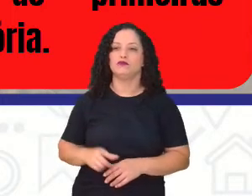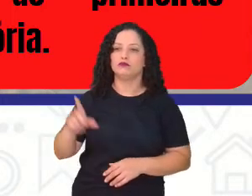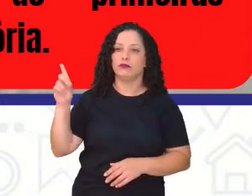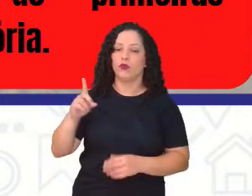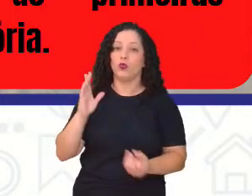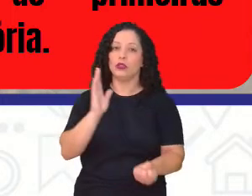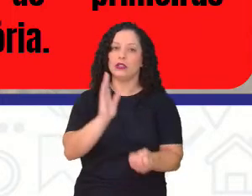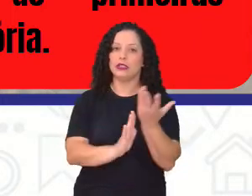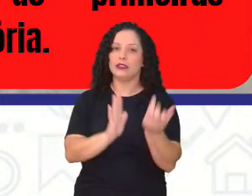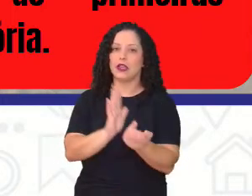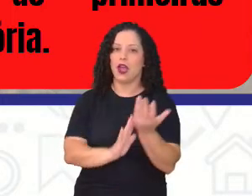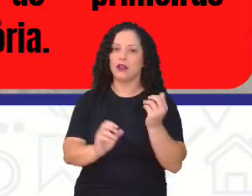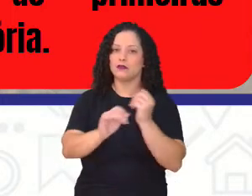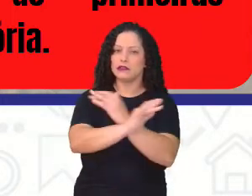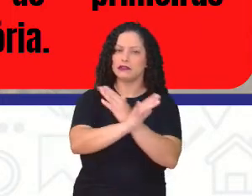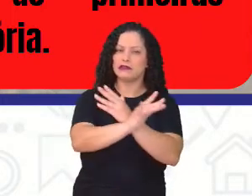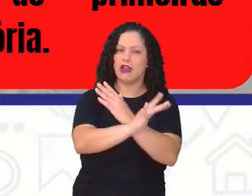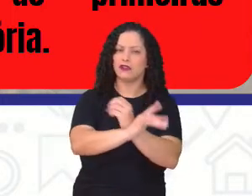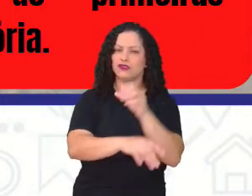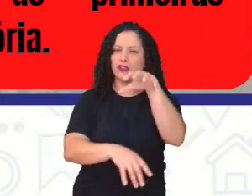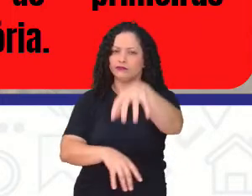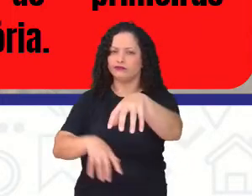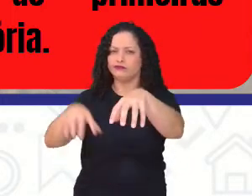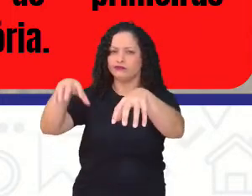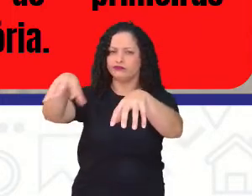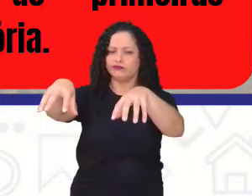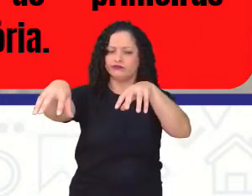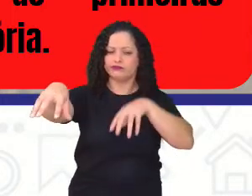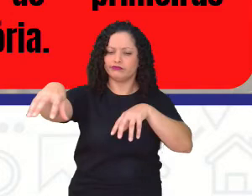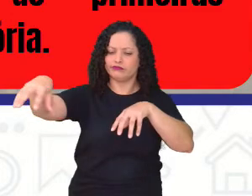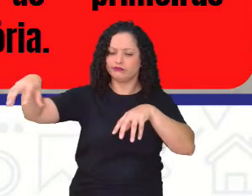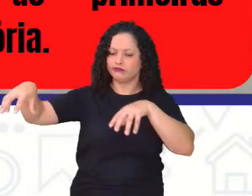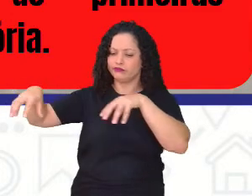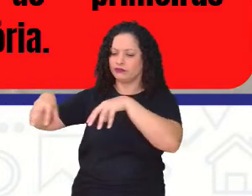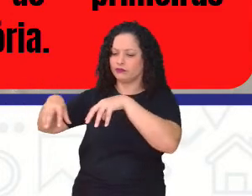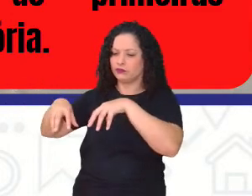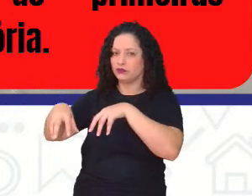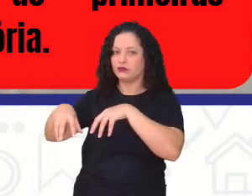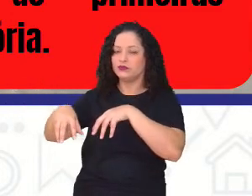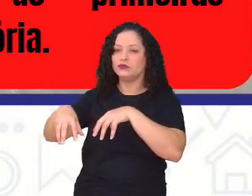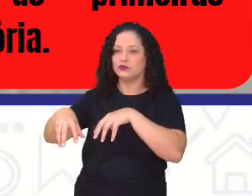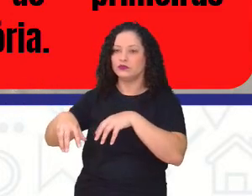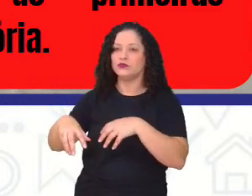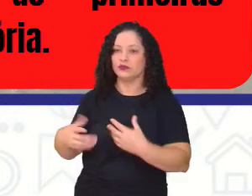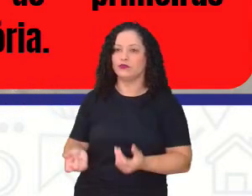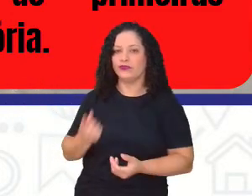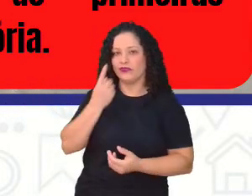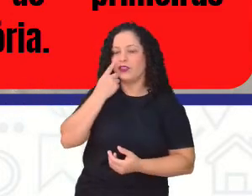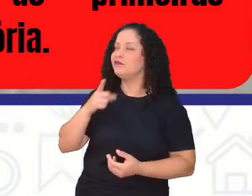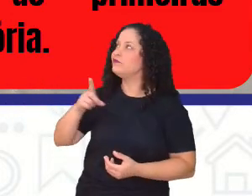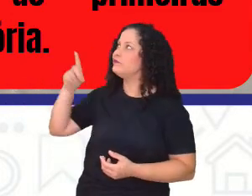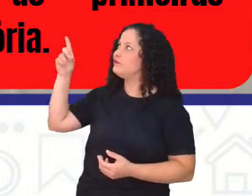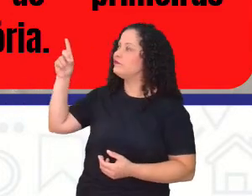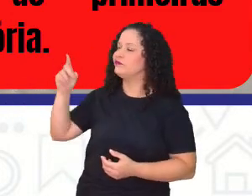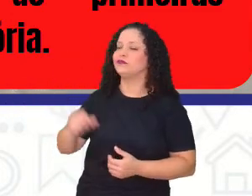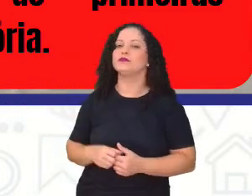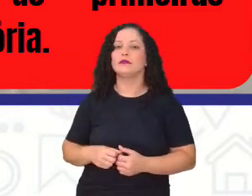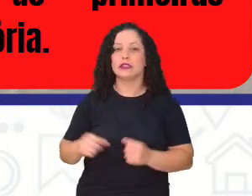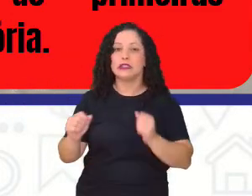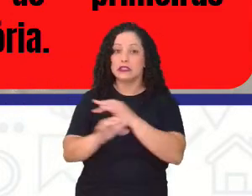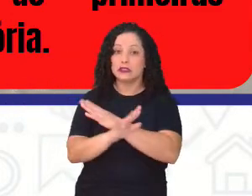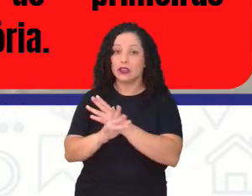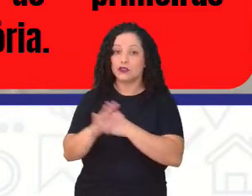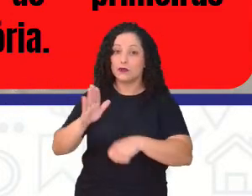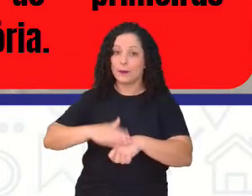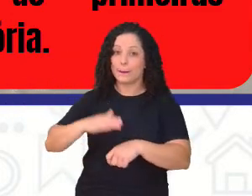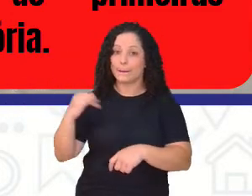algumas cidades, certo? Como por exemplo, Ur, Uruk, Lagash, né? Nippur, certo? Que são as mais importantes,